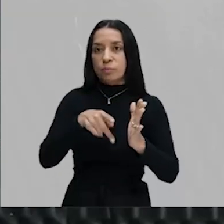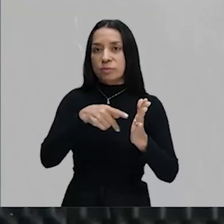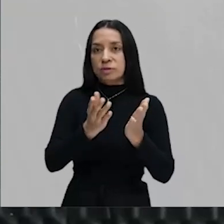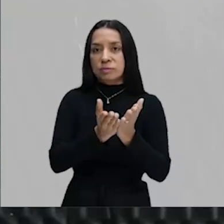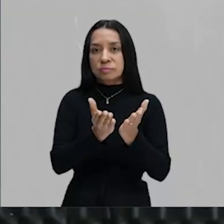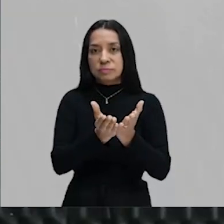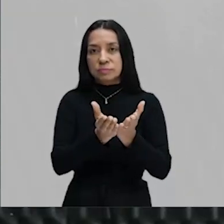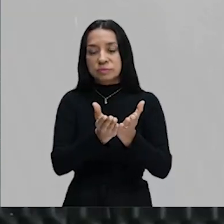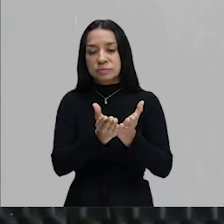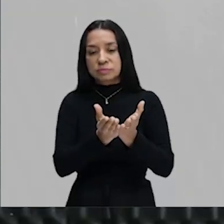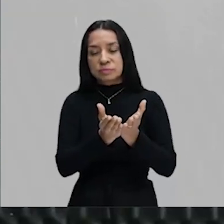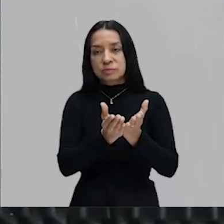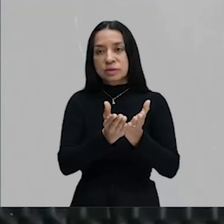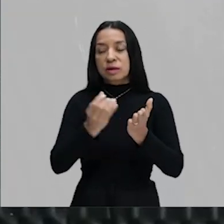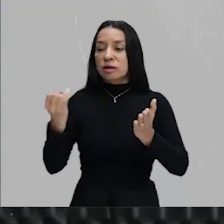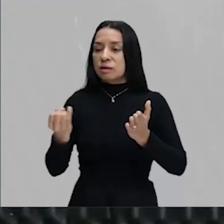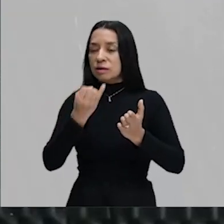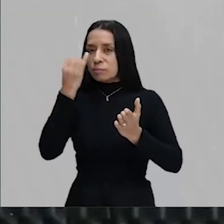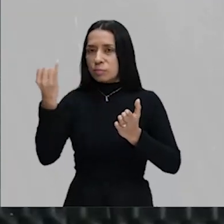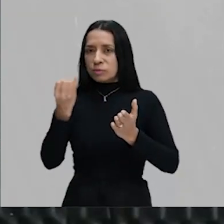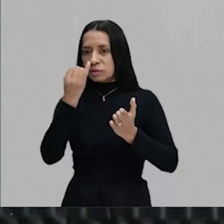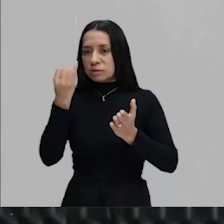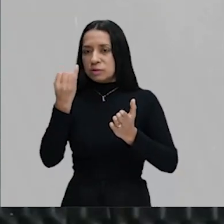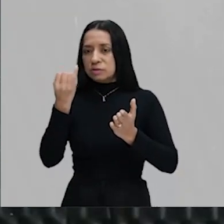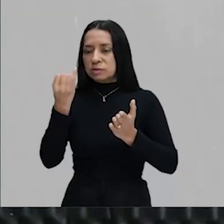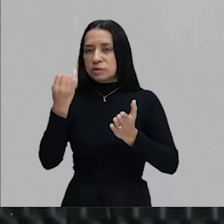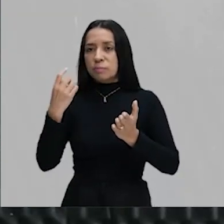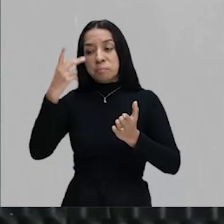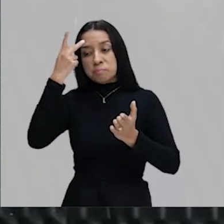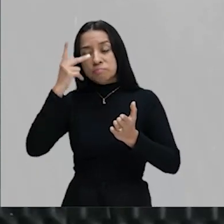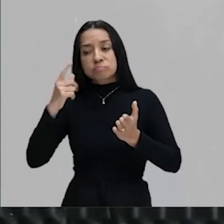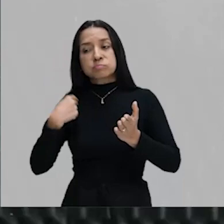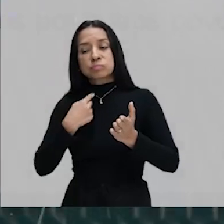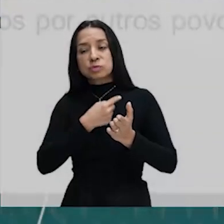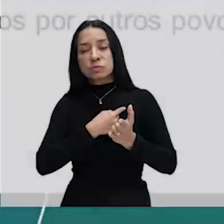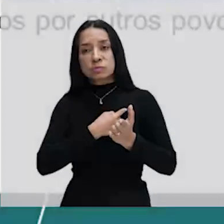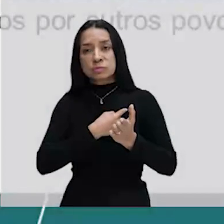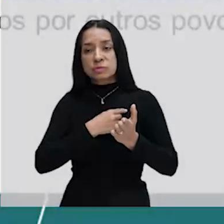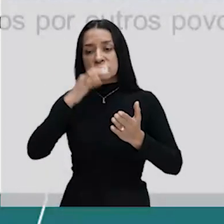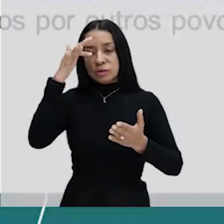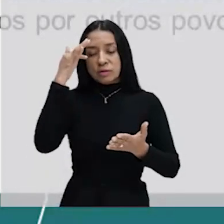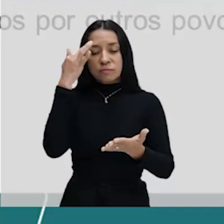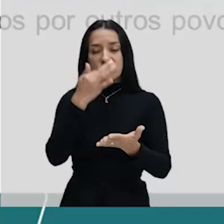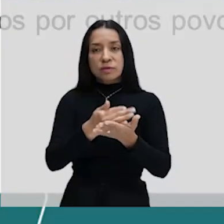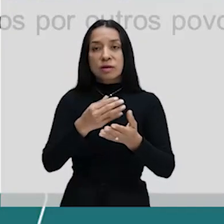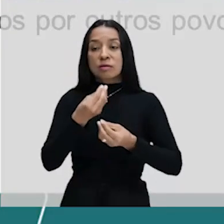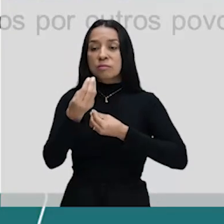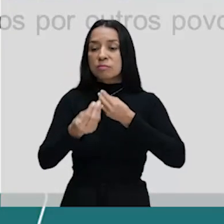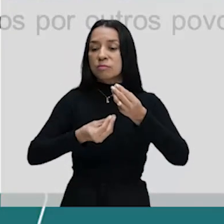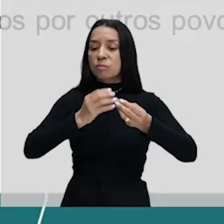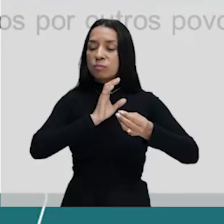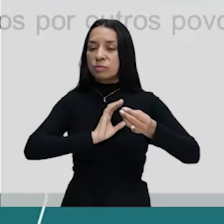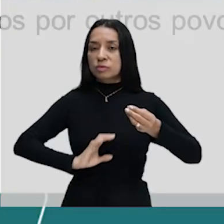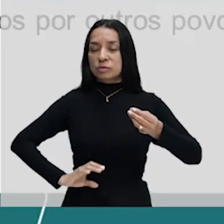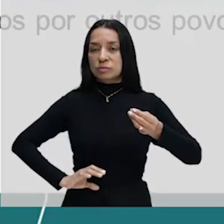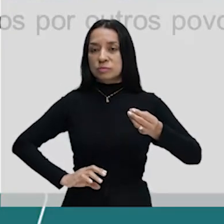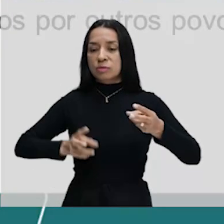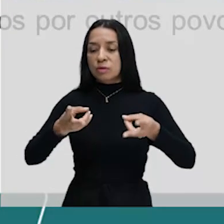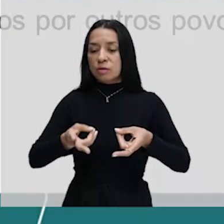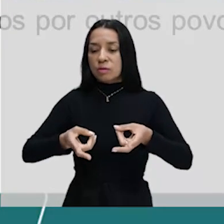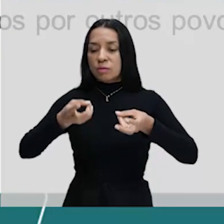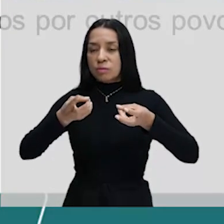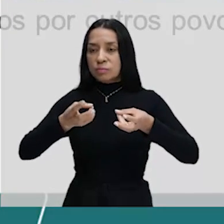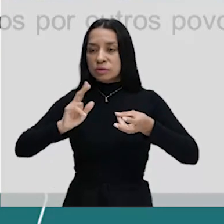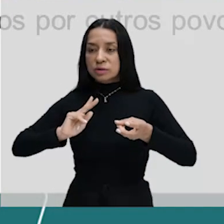extrema importância para a nossa fé como cristão. Ok? Observe que os hebreus, inclusive, eles começam